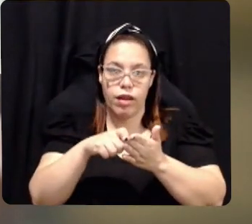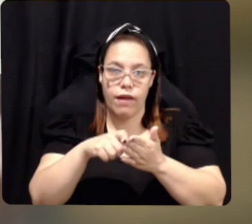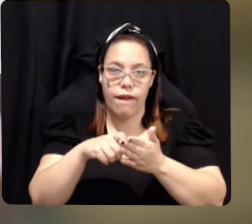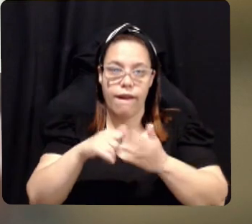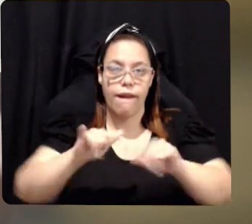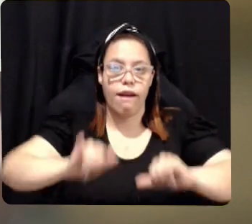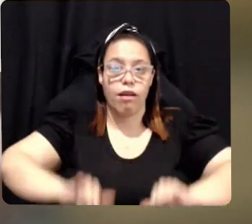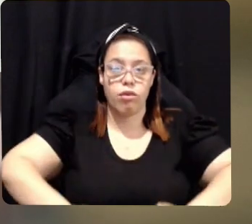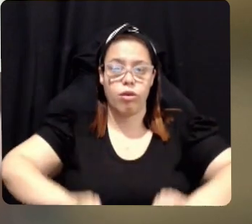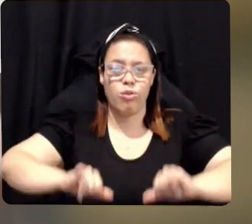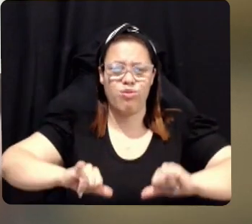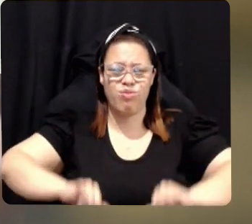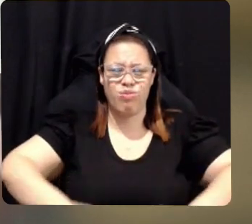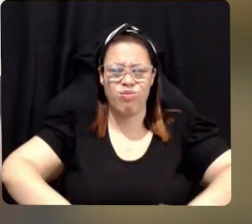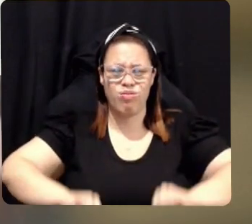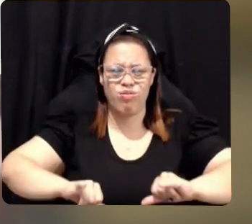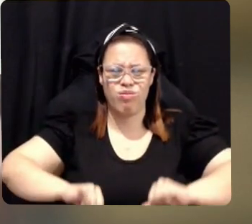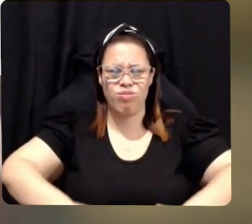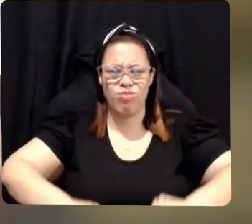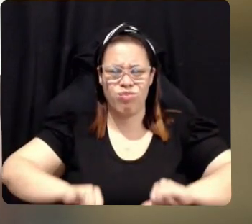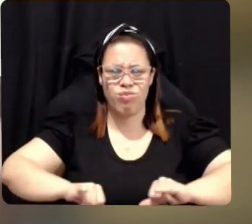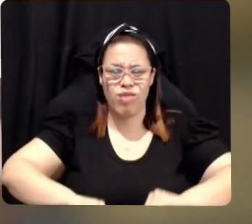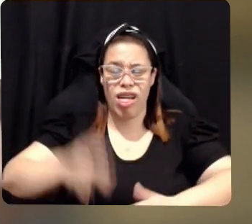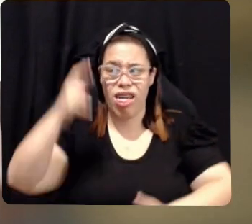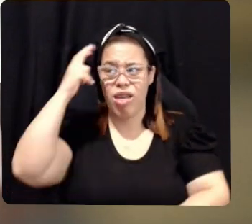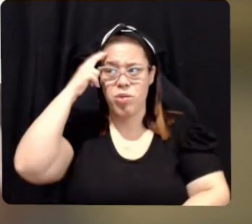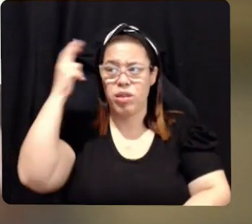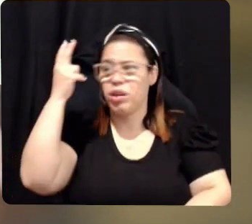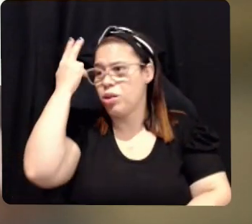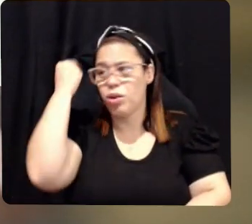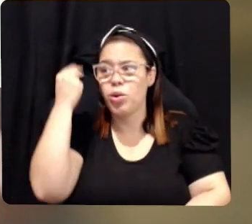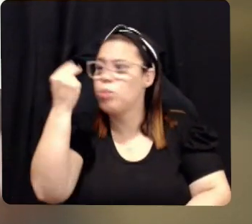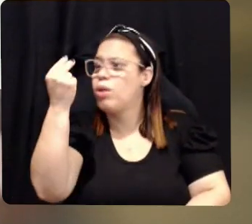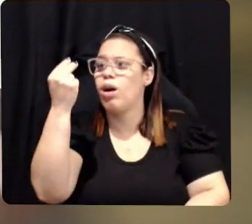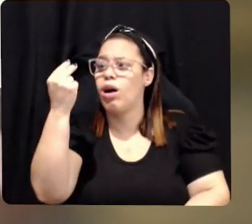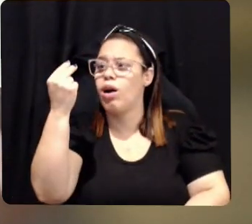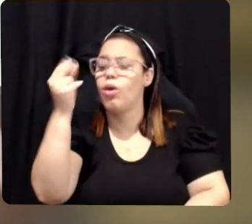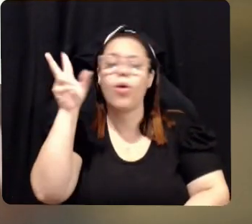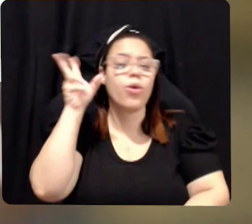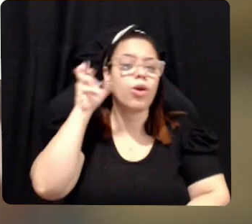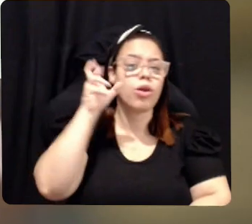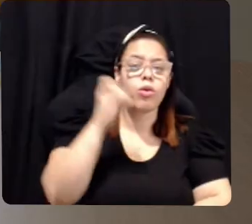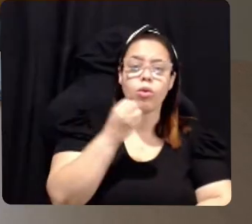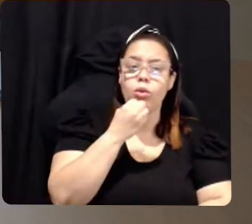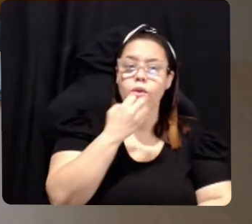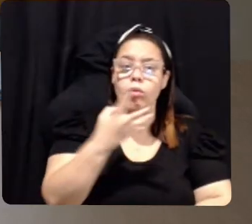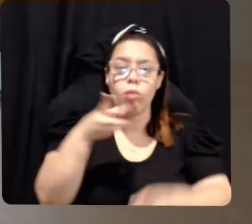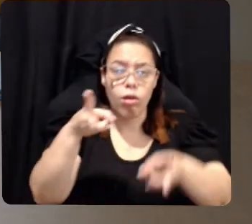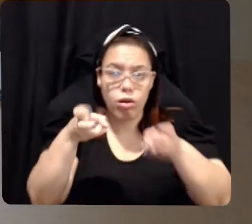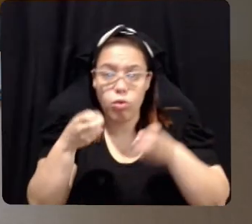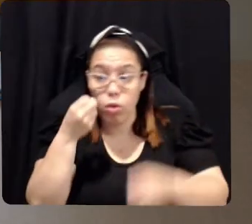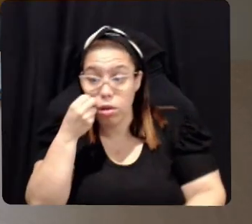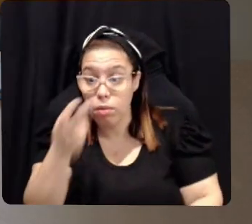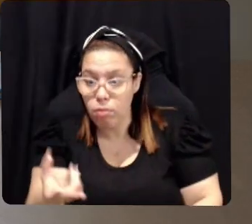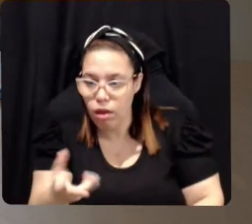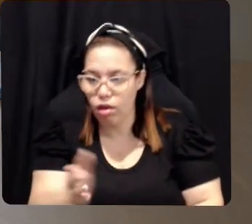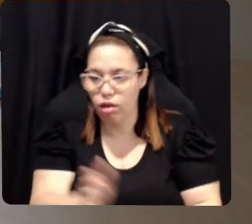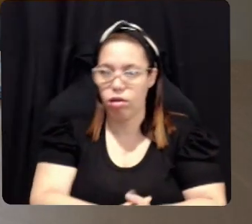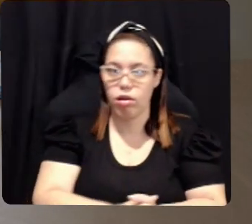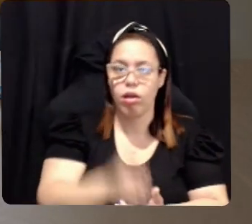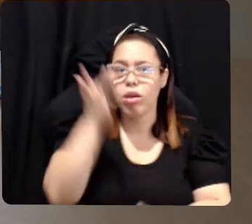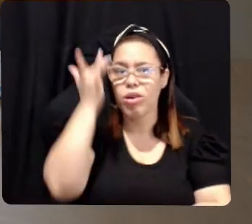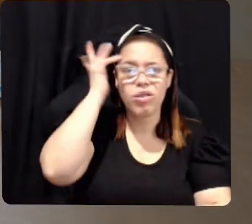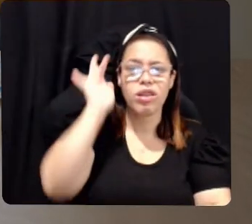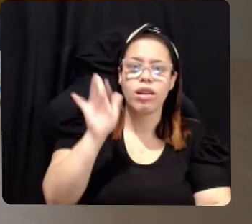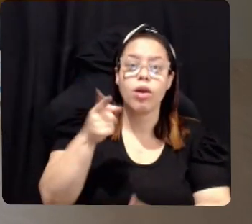E isso gera muito sofrimento, porque é uma criança que tem inteligência normal, que escuta bem, que